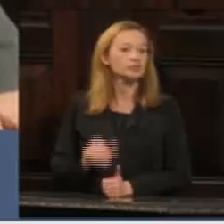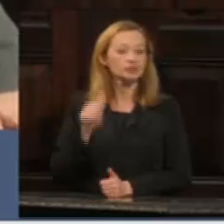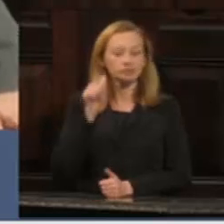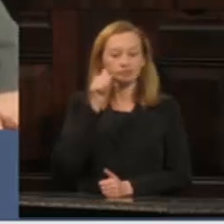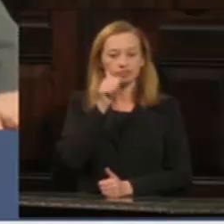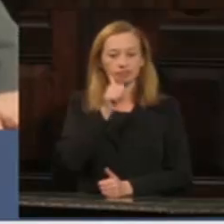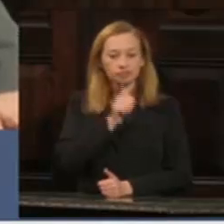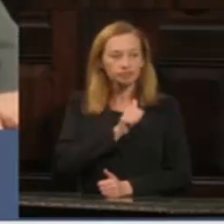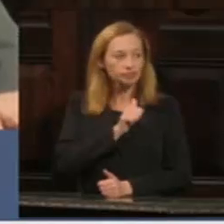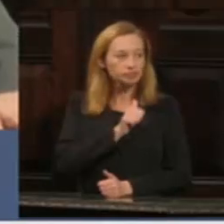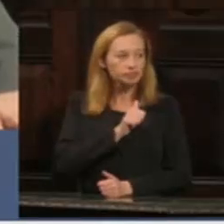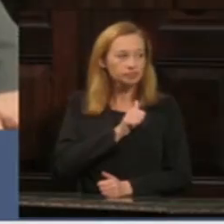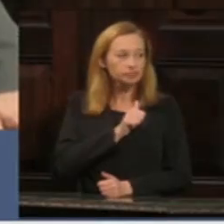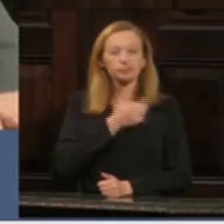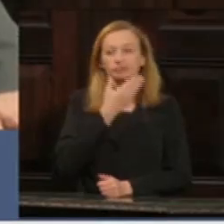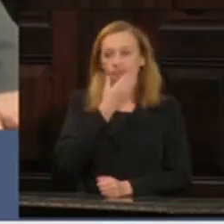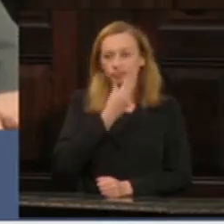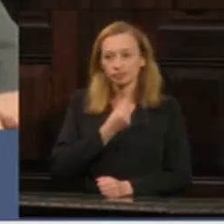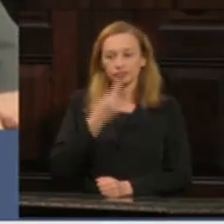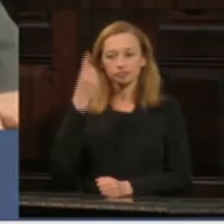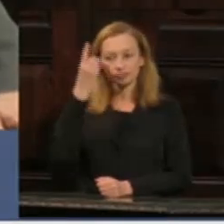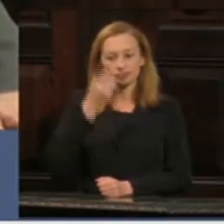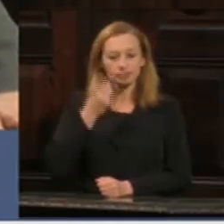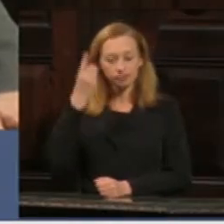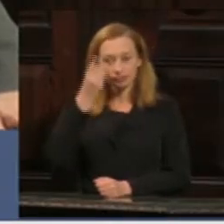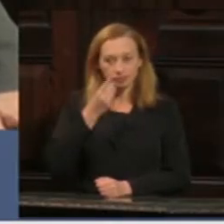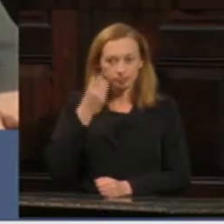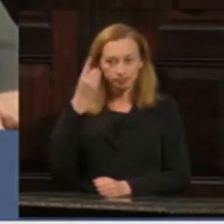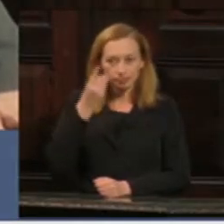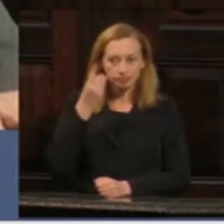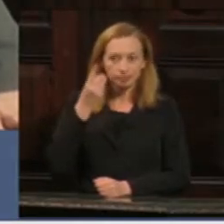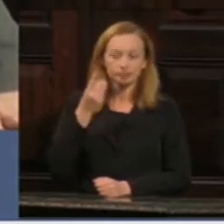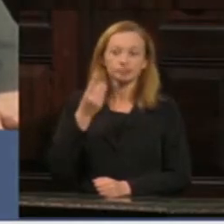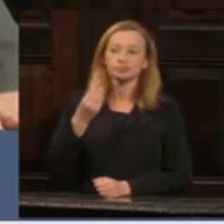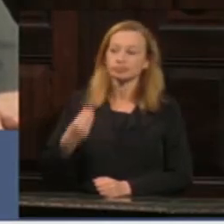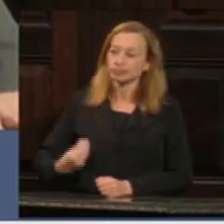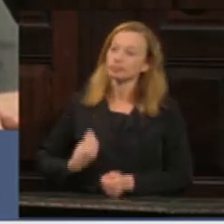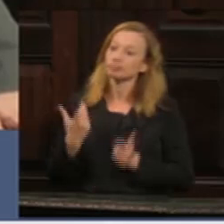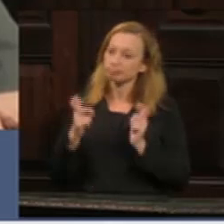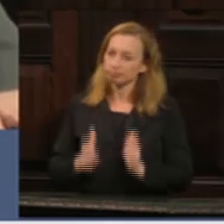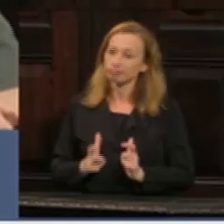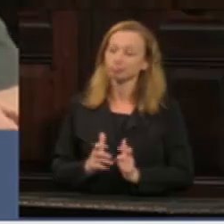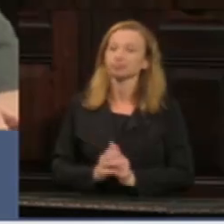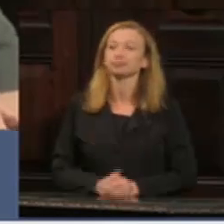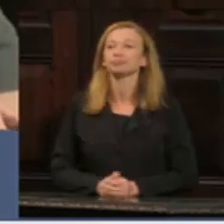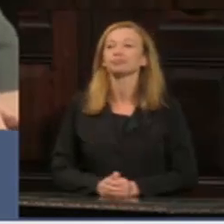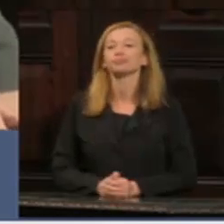senhoras e senhores deputados presentes,